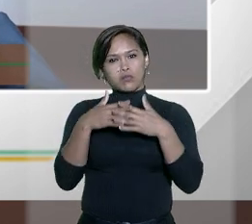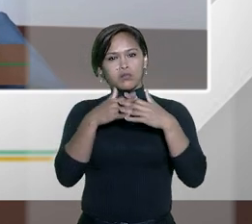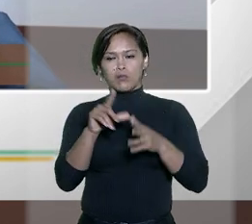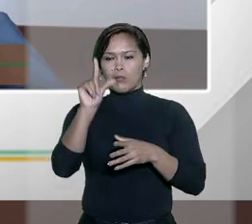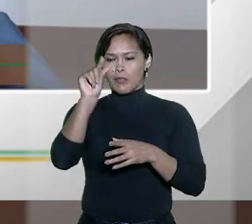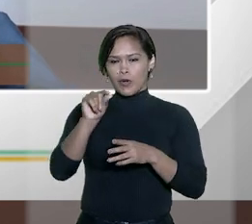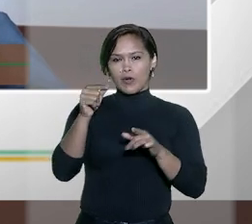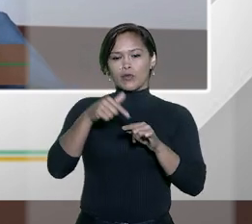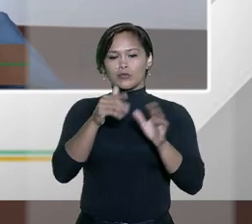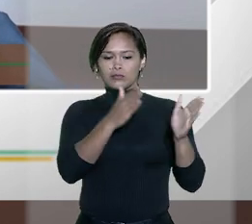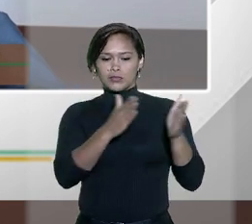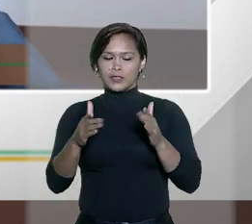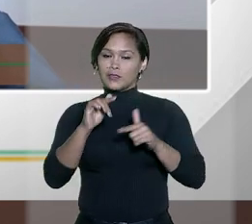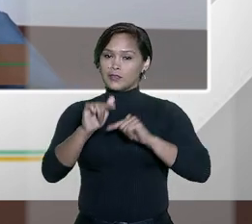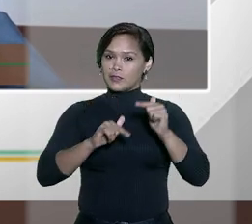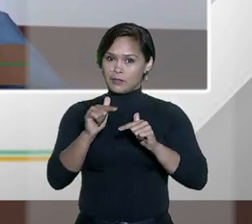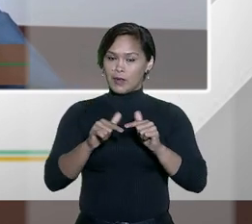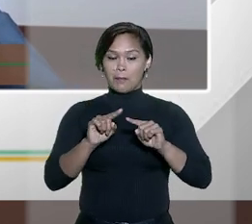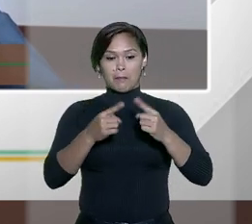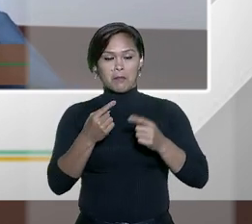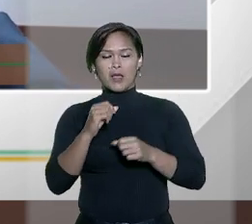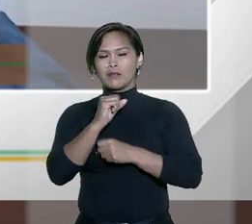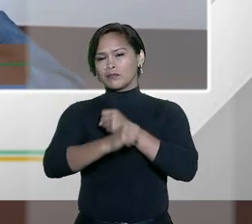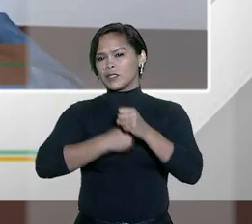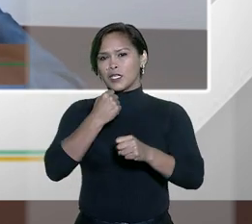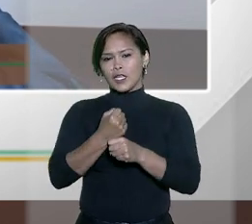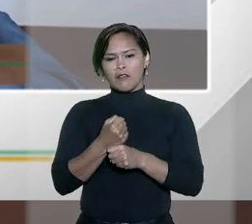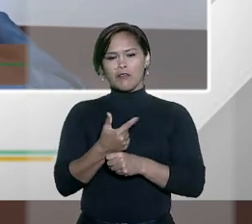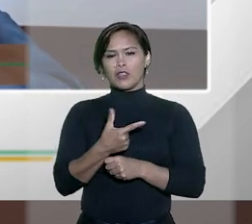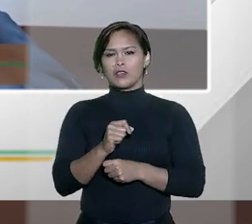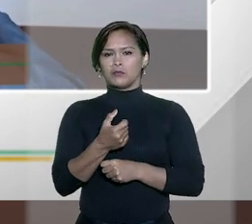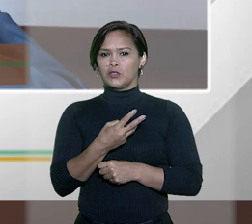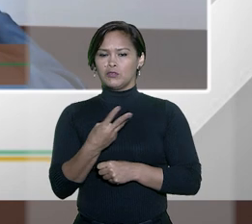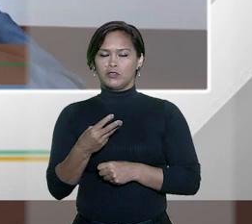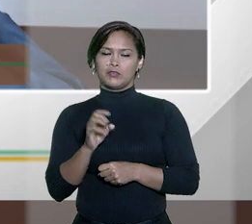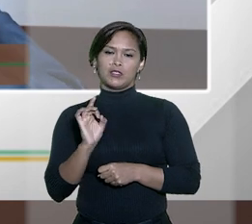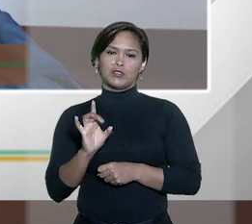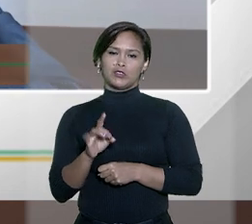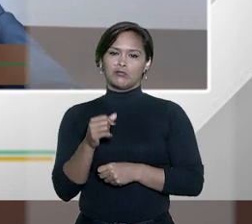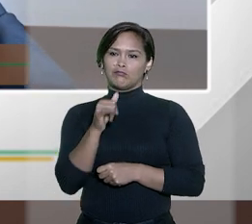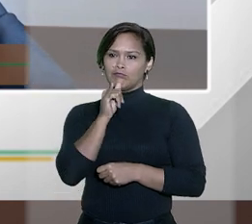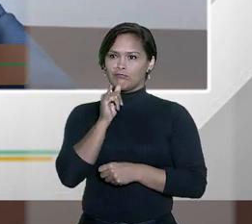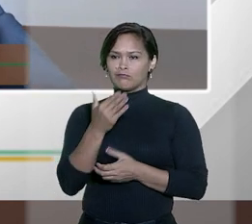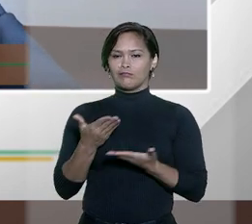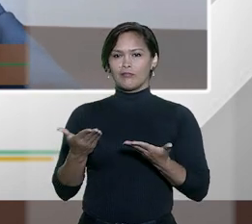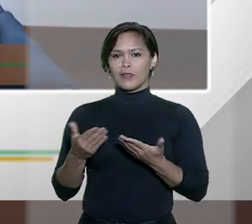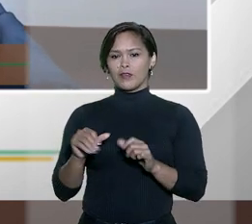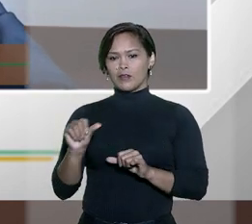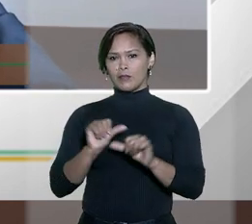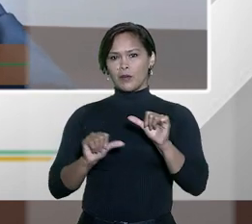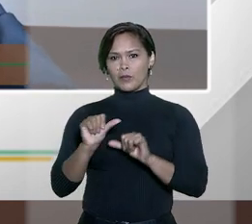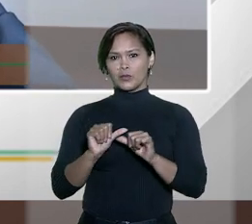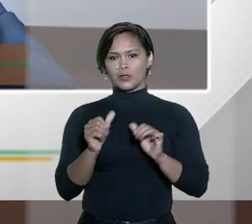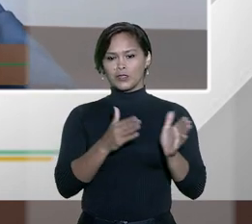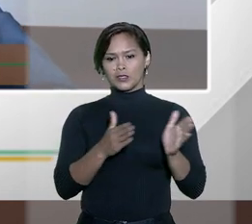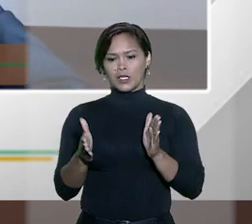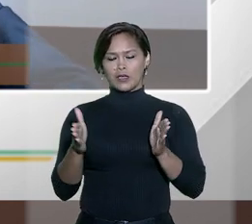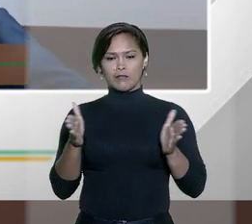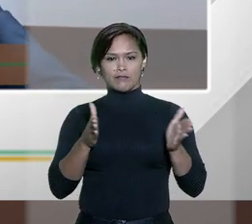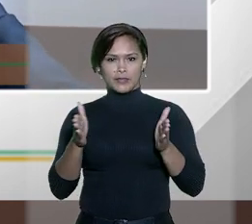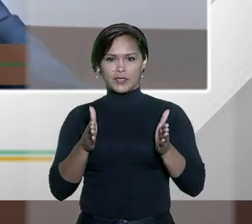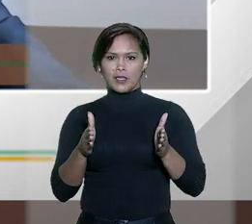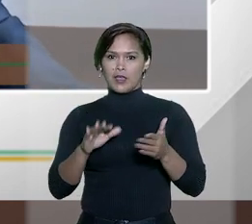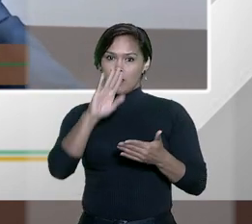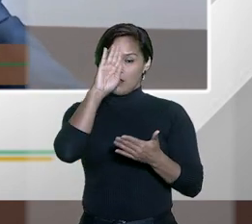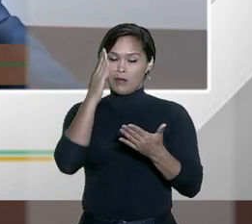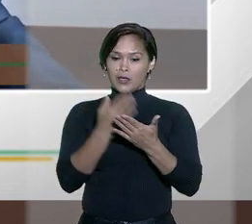conturbação nesse trabalho. Mas a partir do ano que vem, né, a gente tem só digamos, uma mudança de marcos temporais. Eu